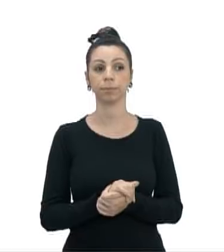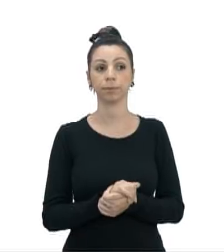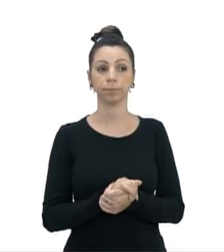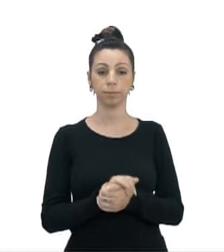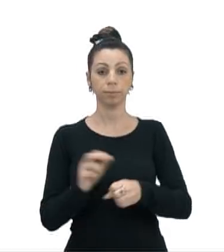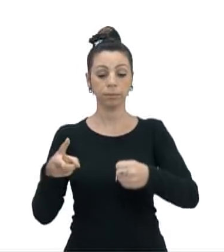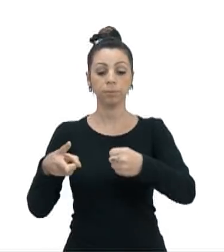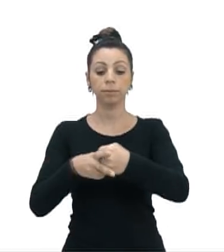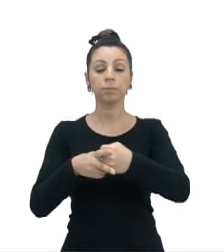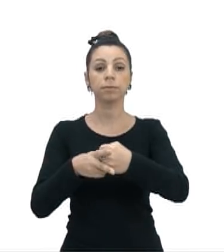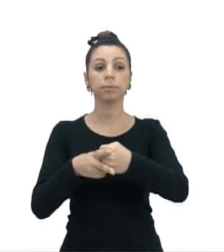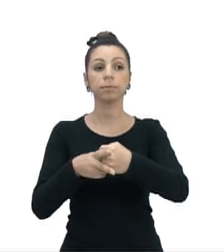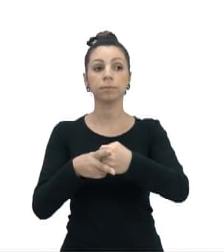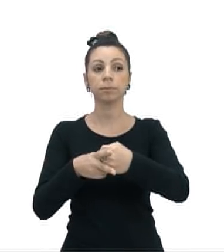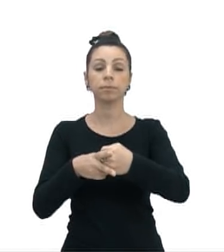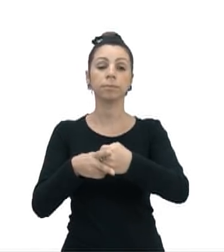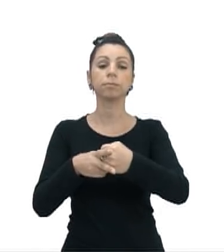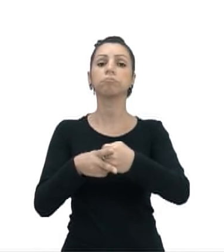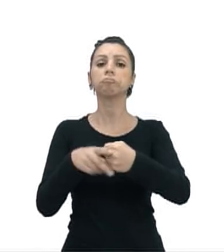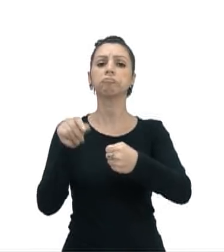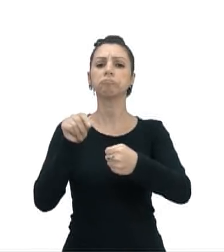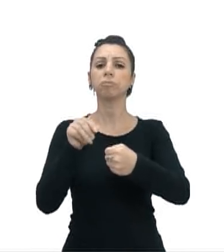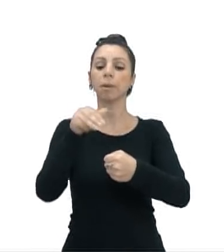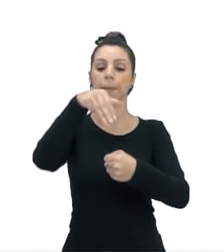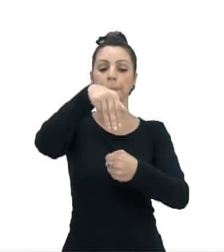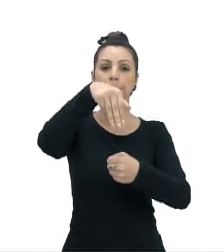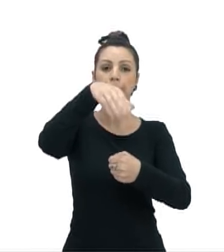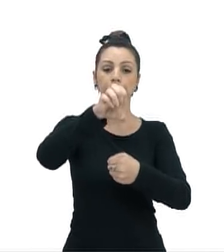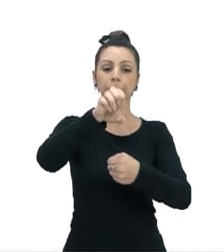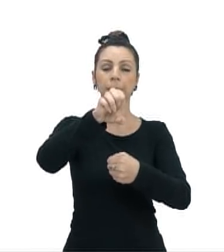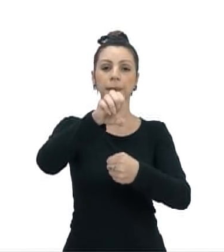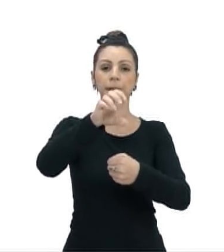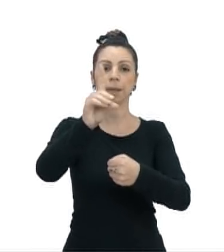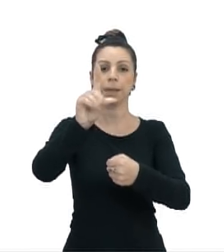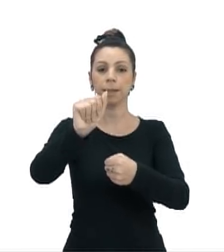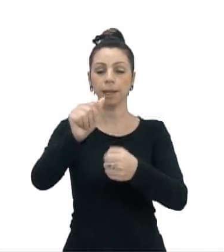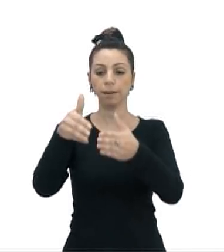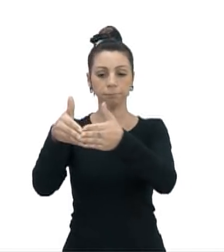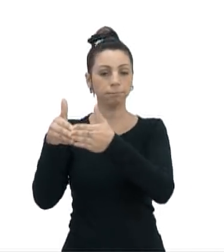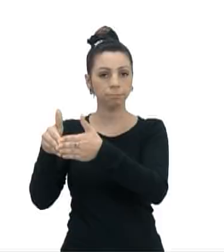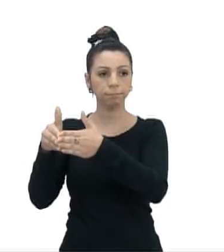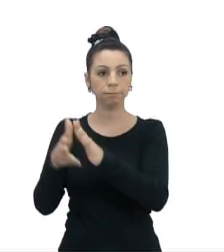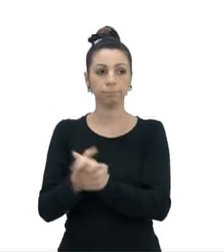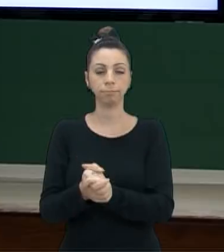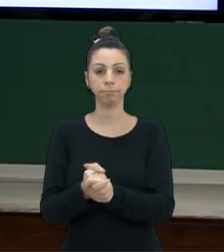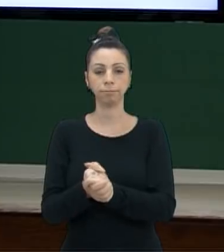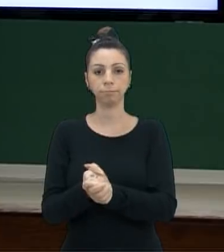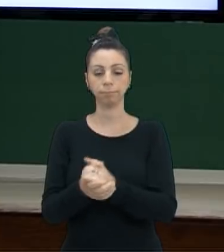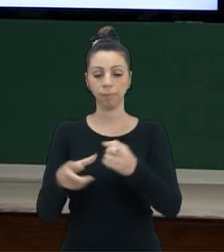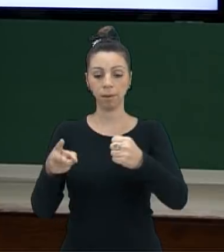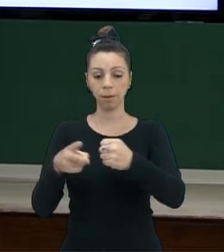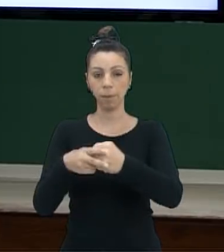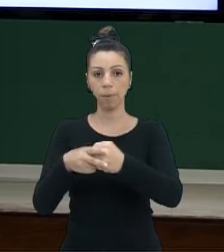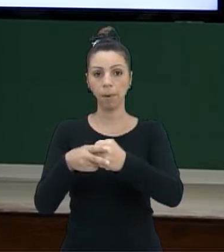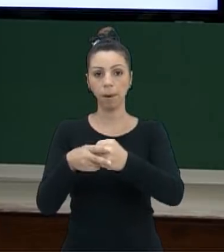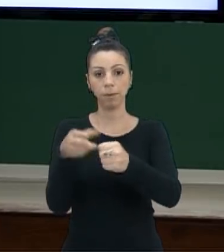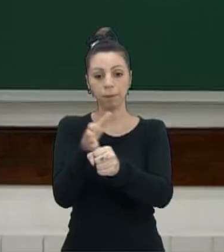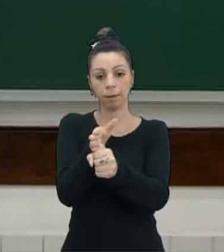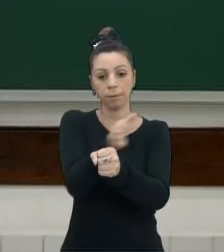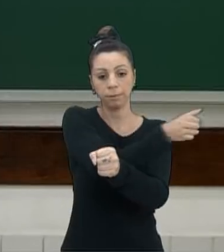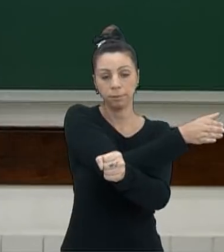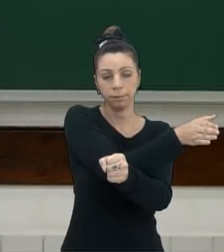Olha só, me dá licença. O verbo não está aqui e ele está antes do verbo.